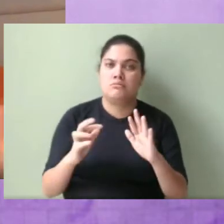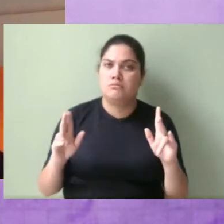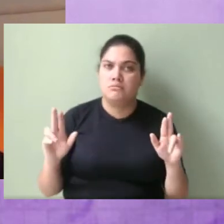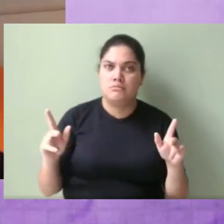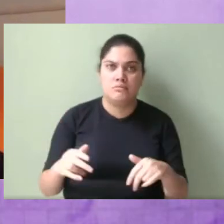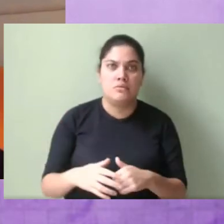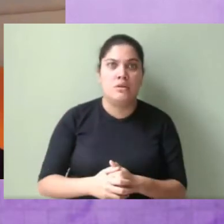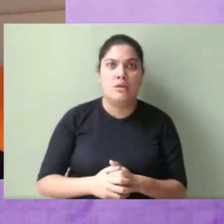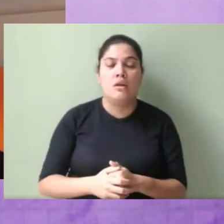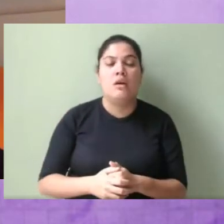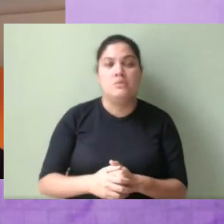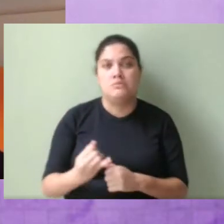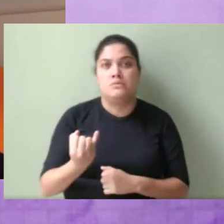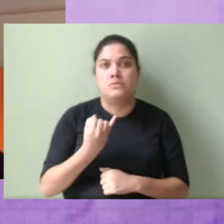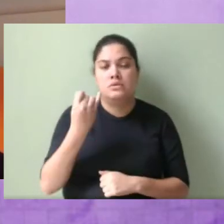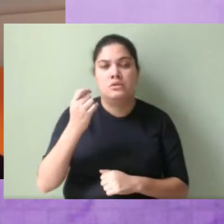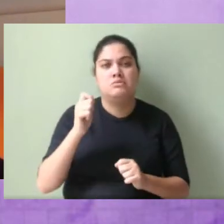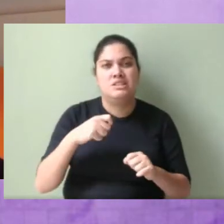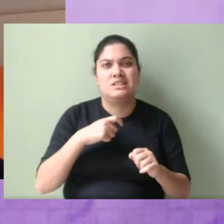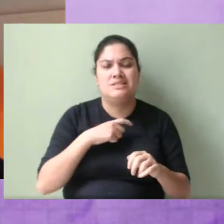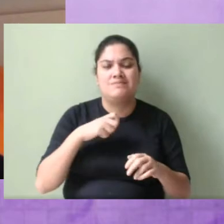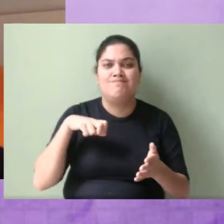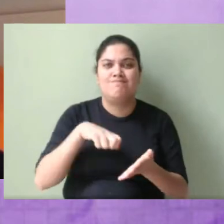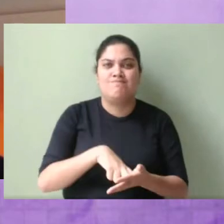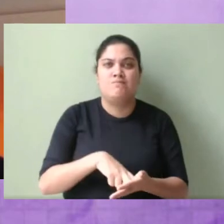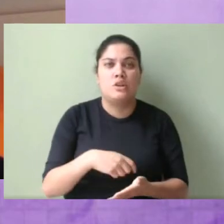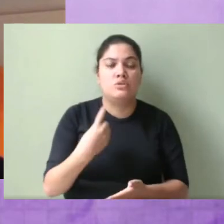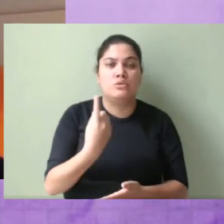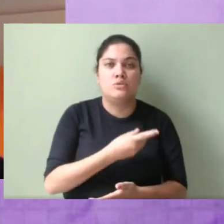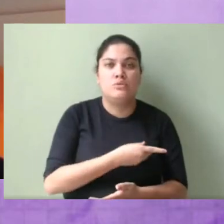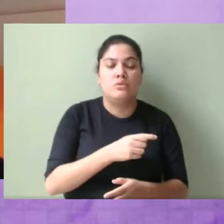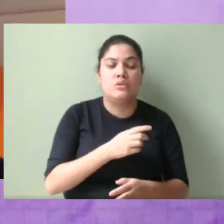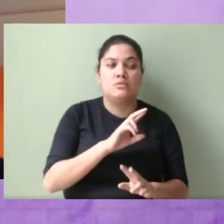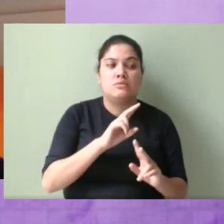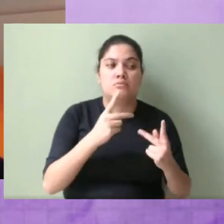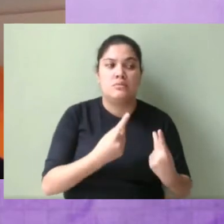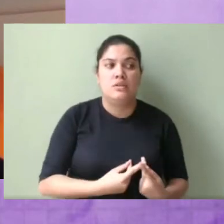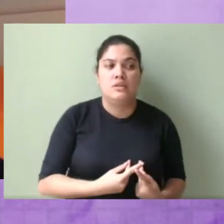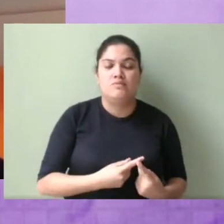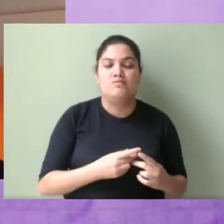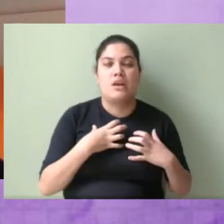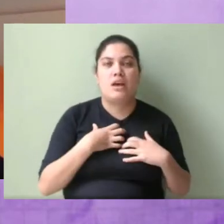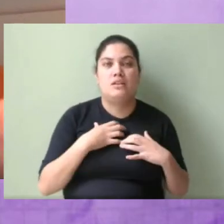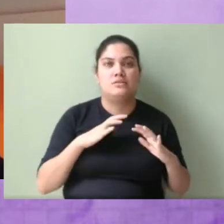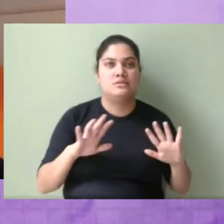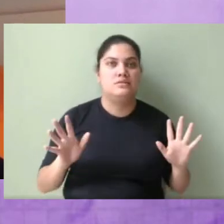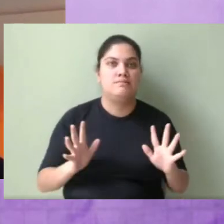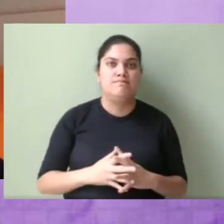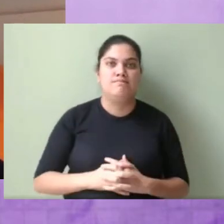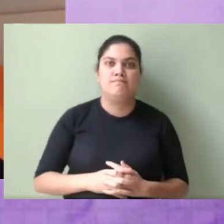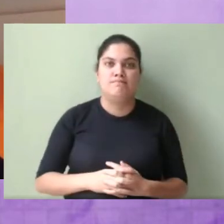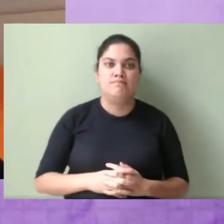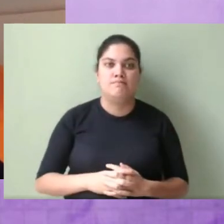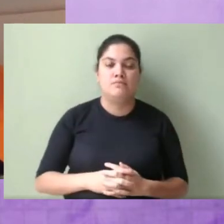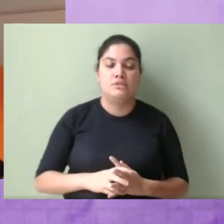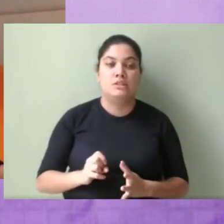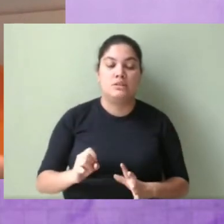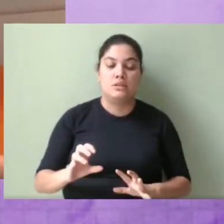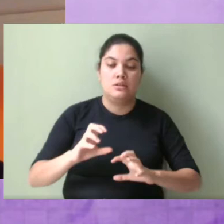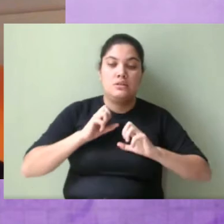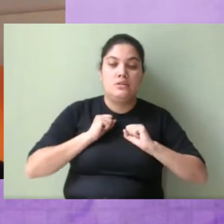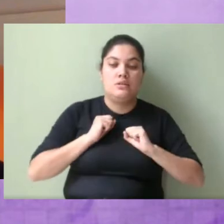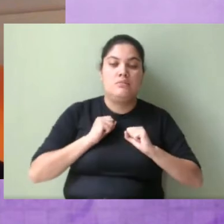é muito questionável, né? Então, acho que isso é importante. Eu viajei, né? Dei uma resposta gigante, mas acho que